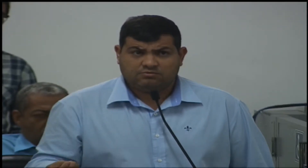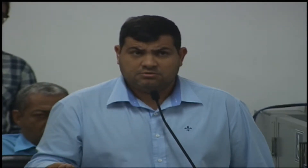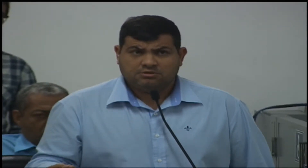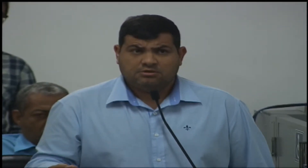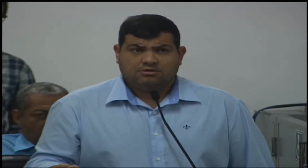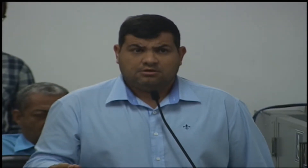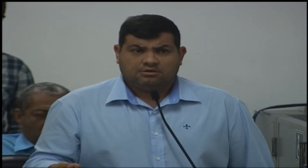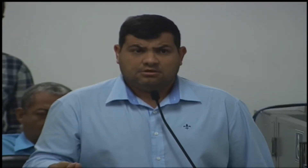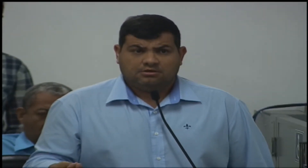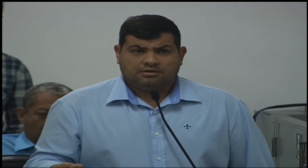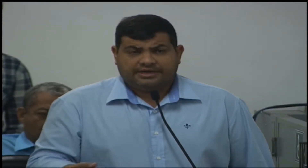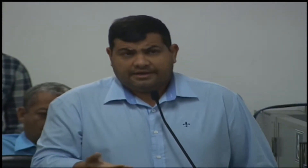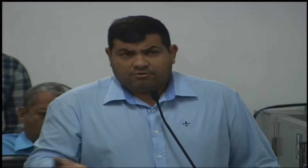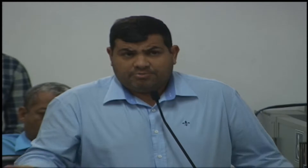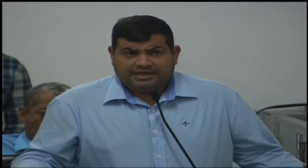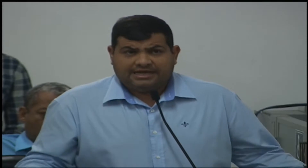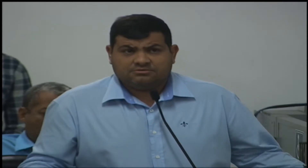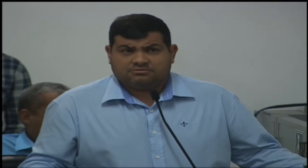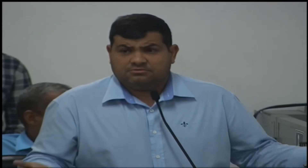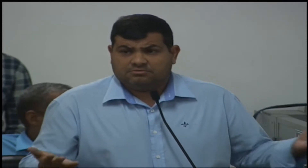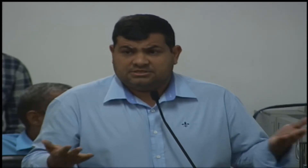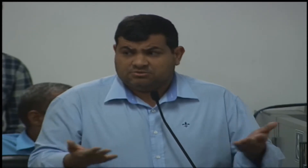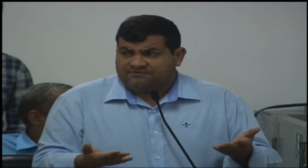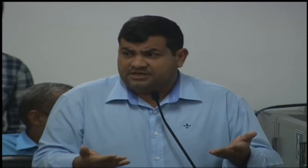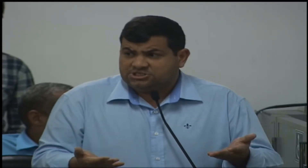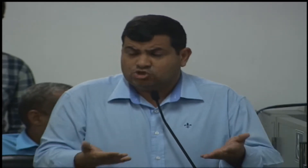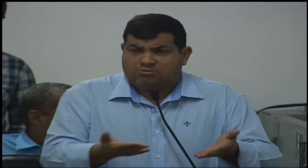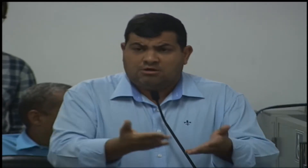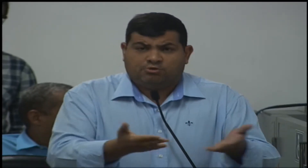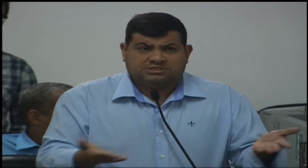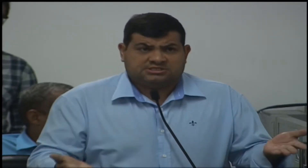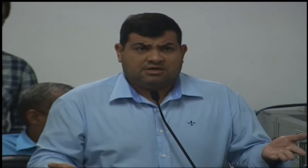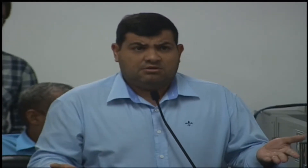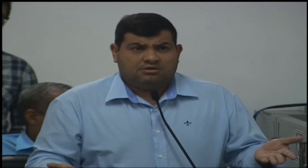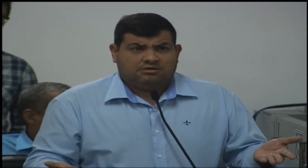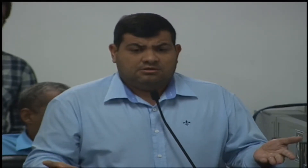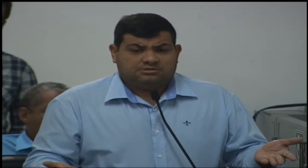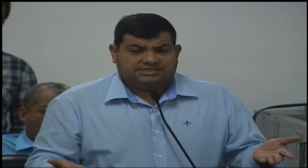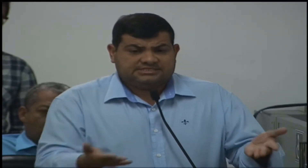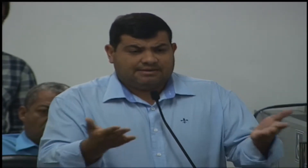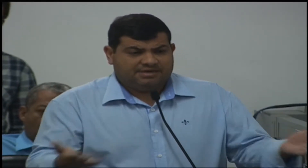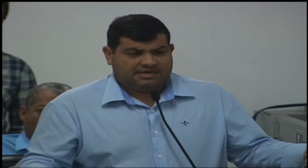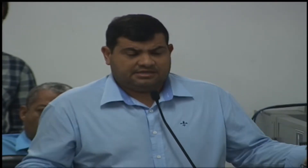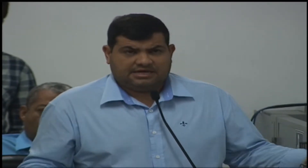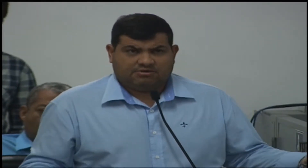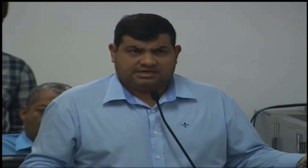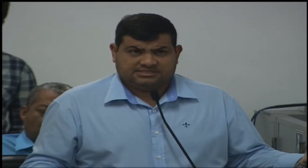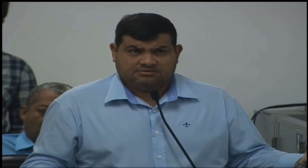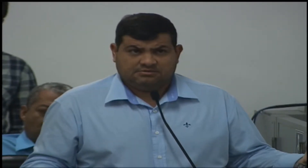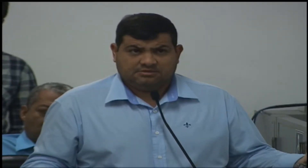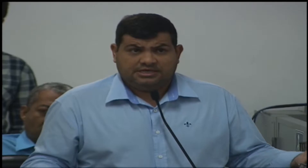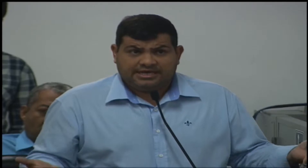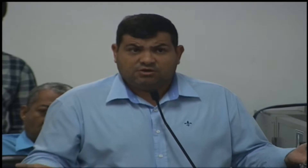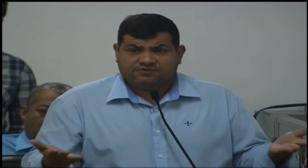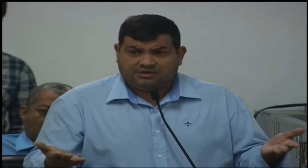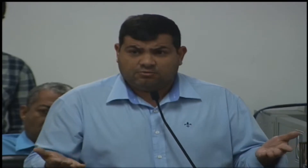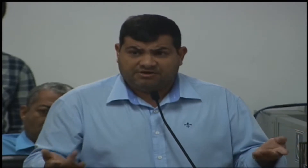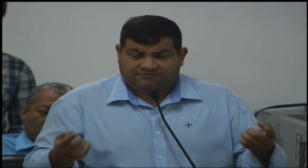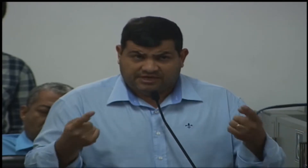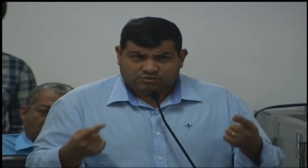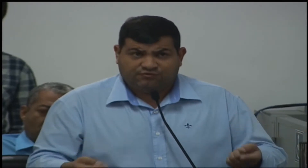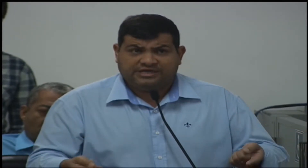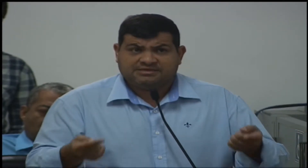lotes. Quando eu disse aqui que eu sou contra a bagunça, que eu sou contra a invasão, sou contra. Mas eu não ia entrar no mérito sem